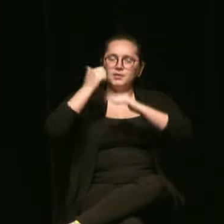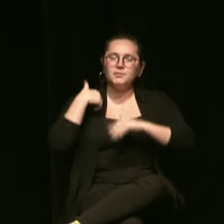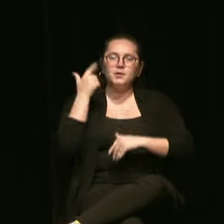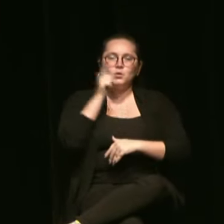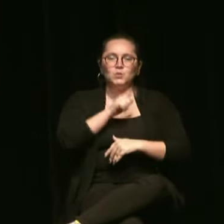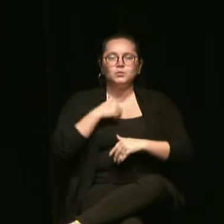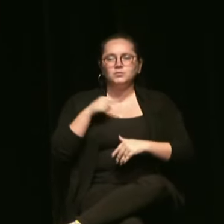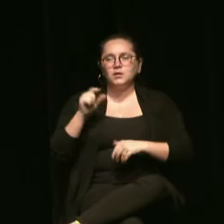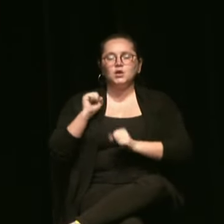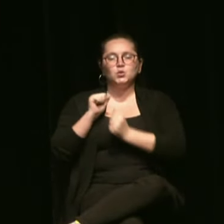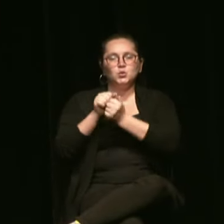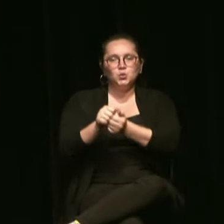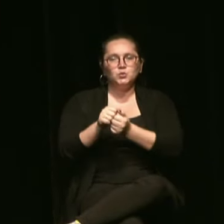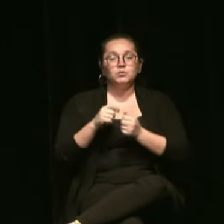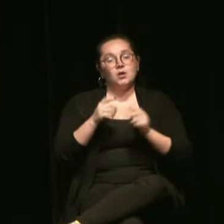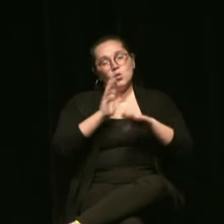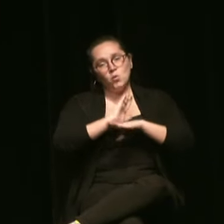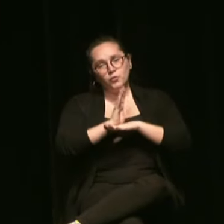que é o Moscou.